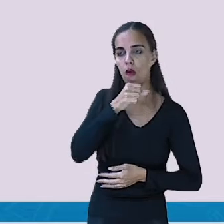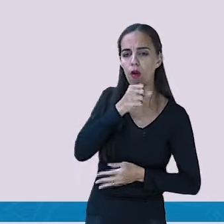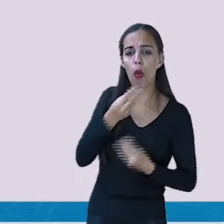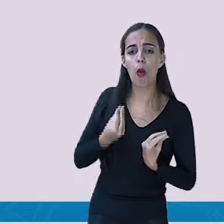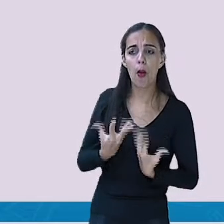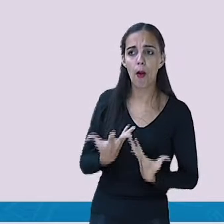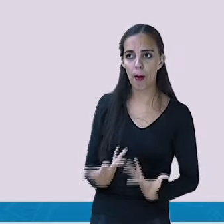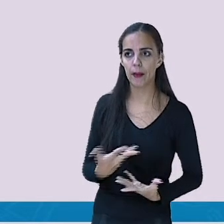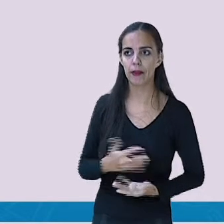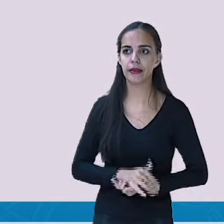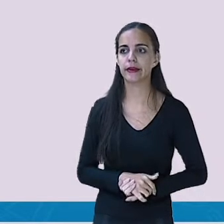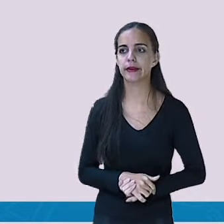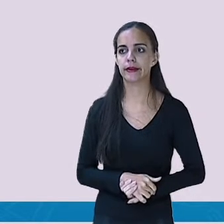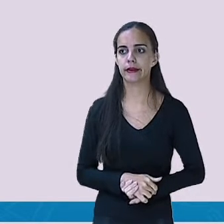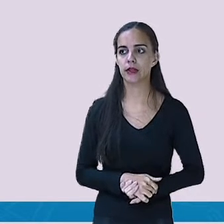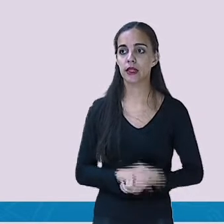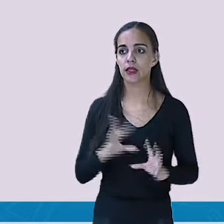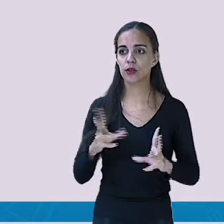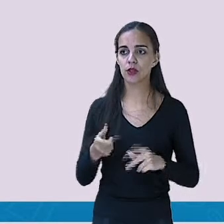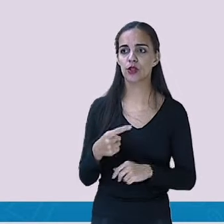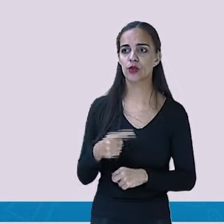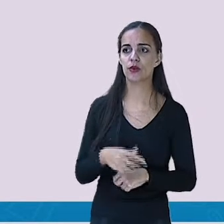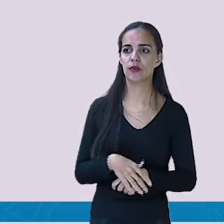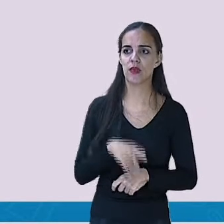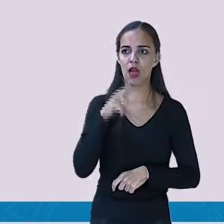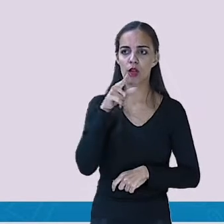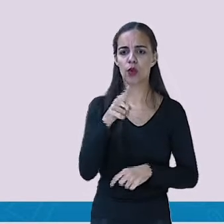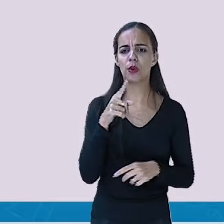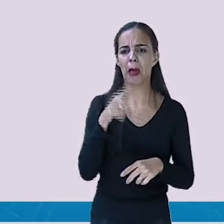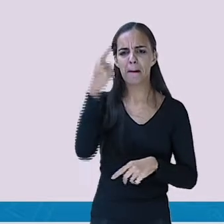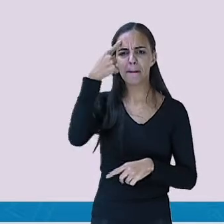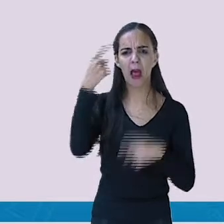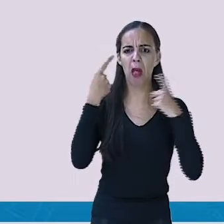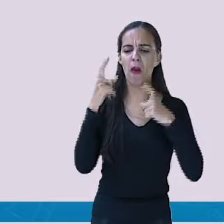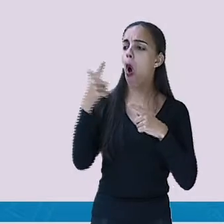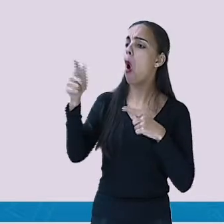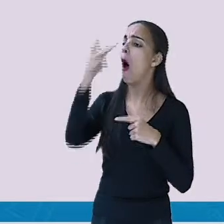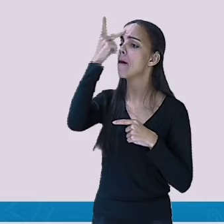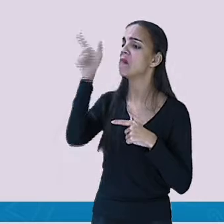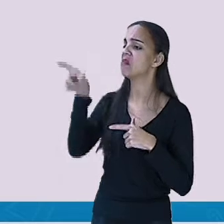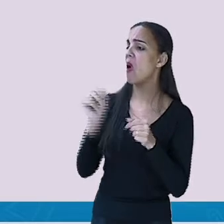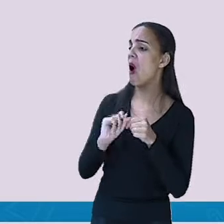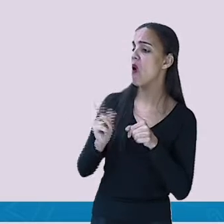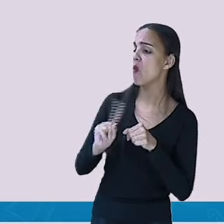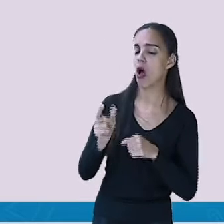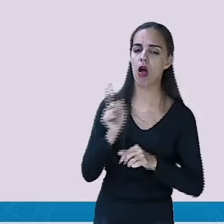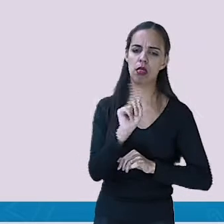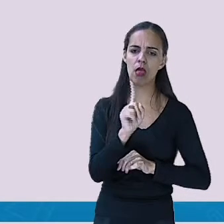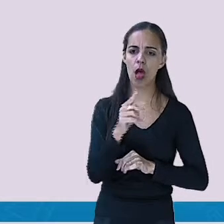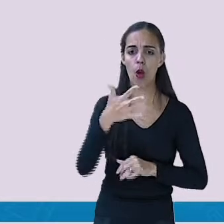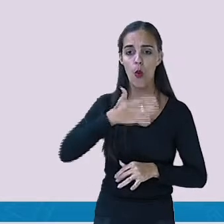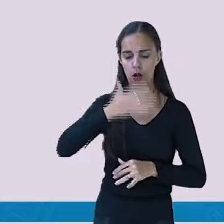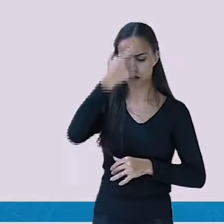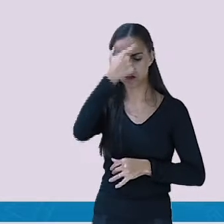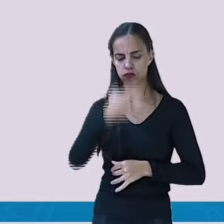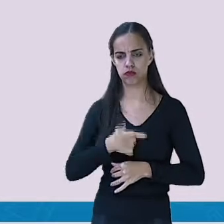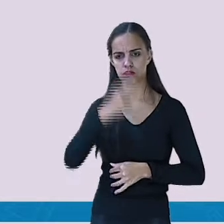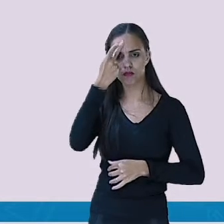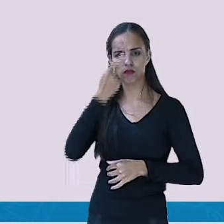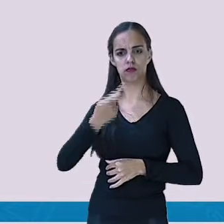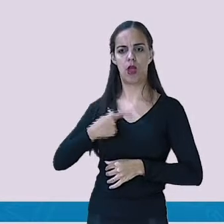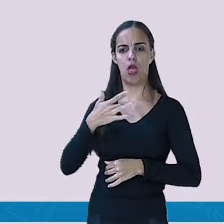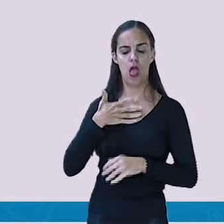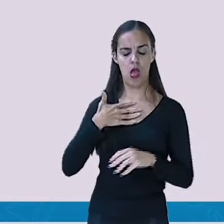atitude de outro mundo, não. É a sua atitude. Encontrou uma torneira